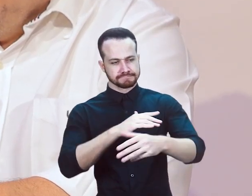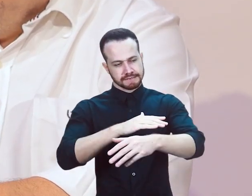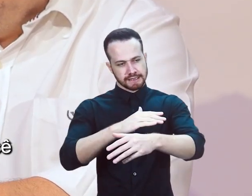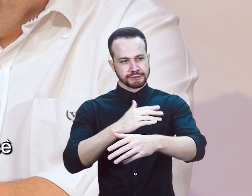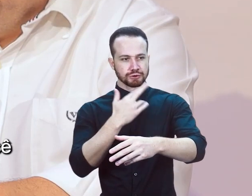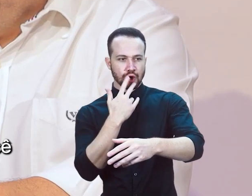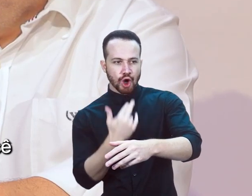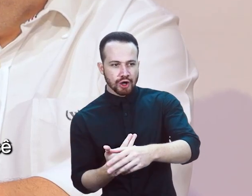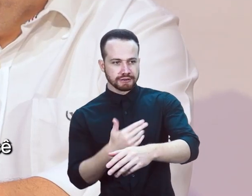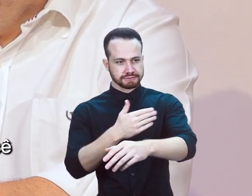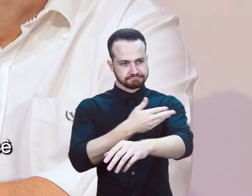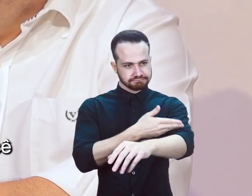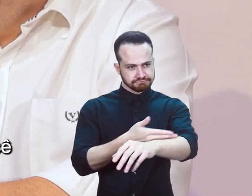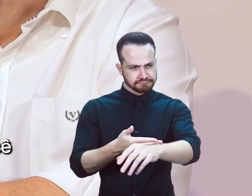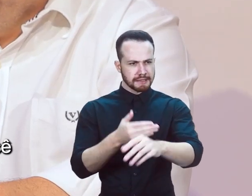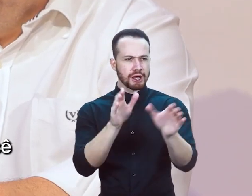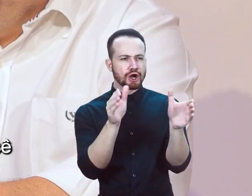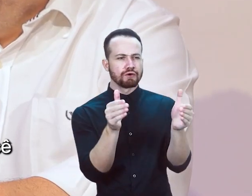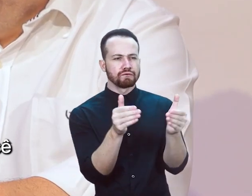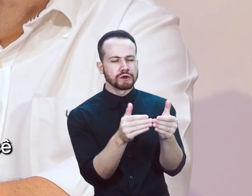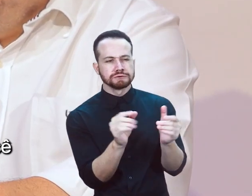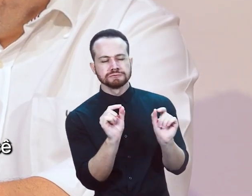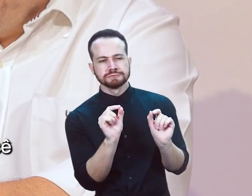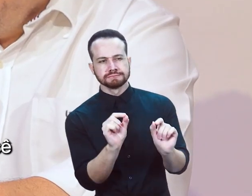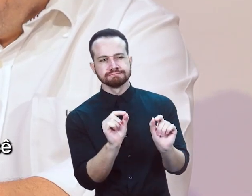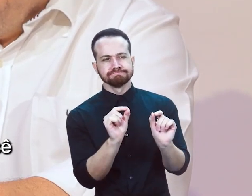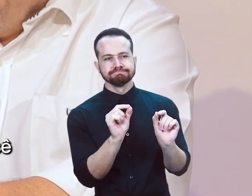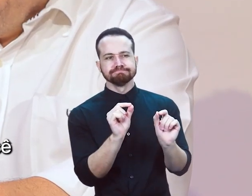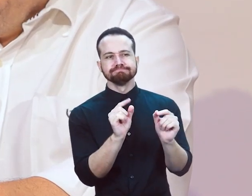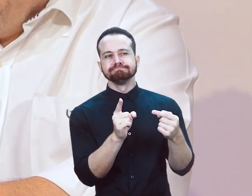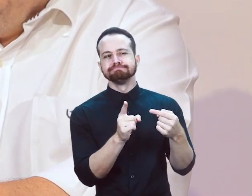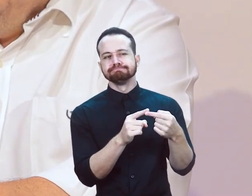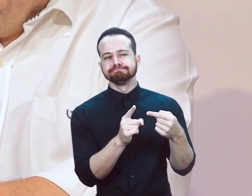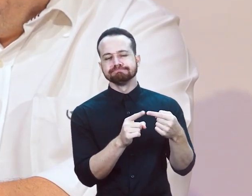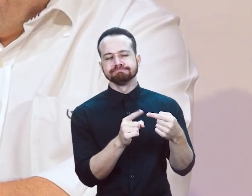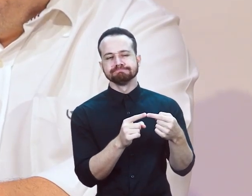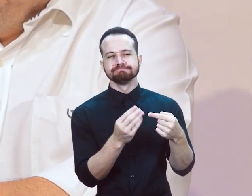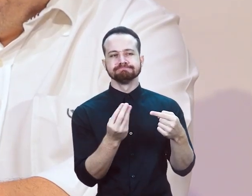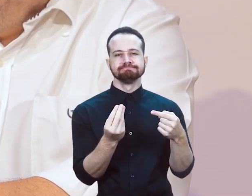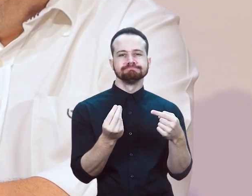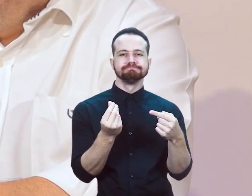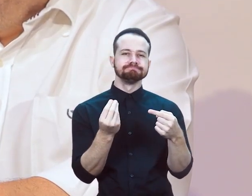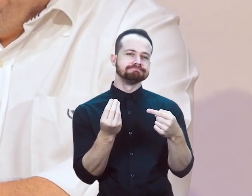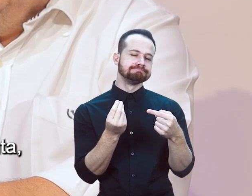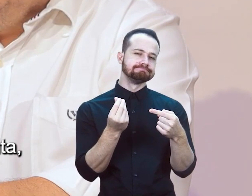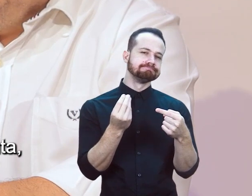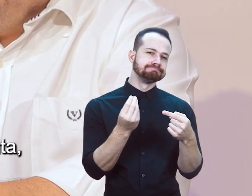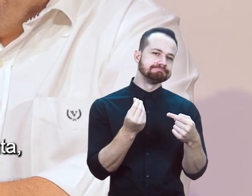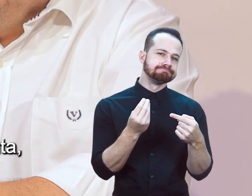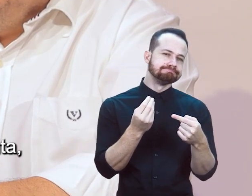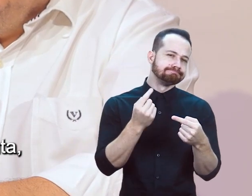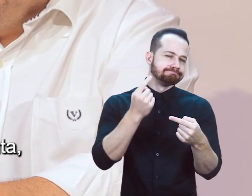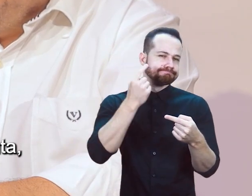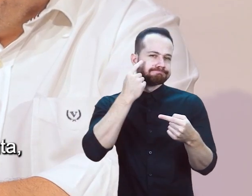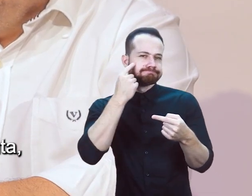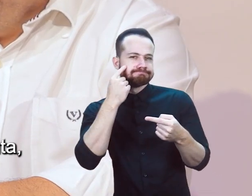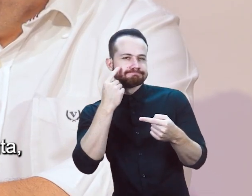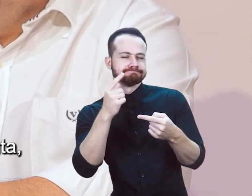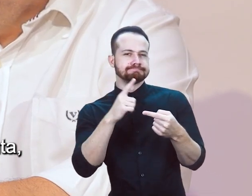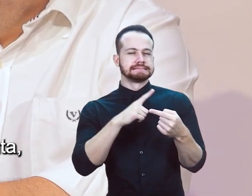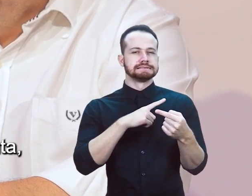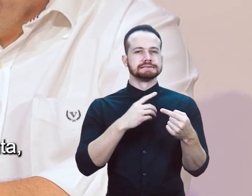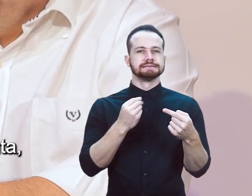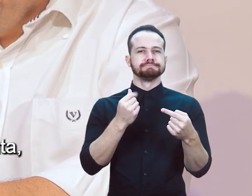raça, mas eu queria focar com você aqui no item as questões que a